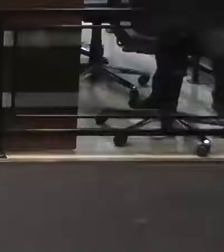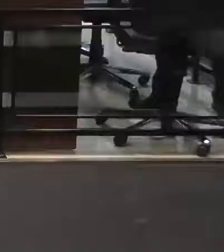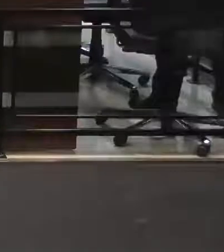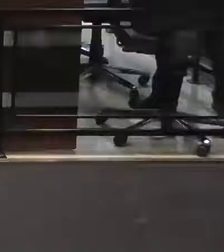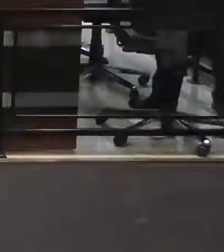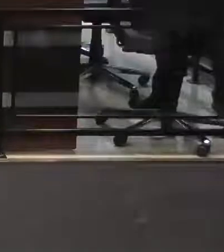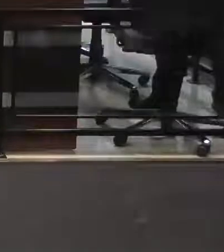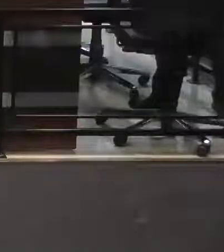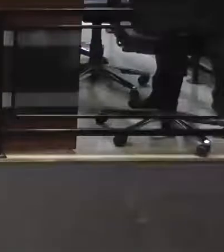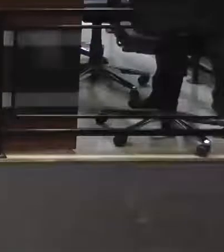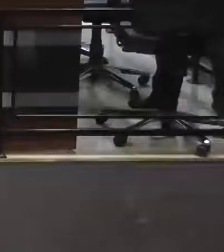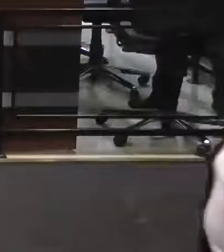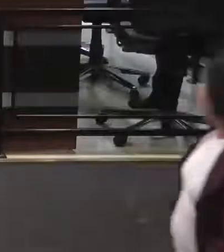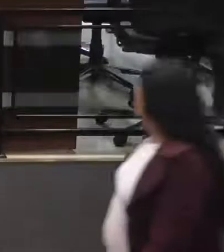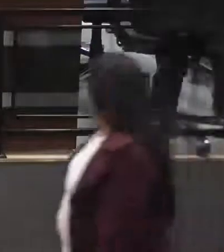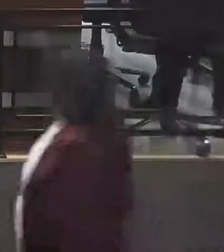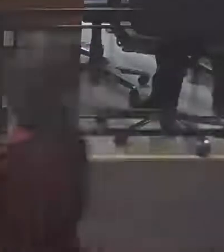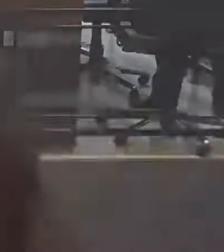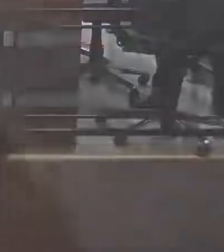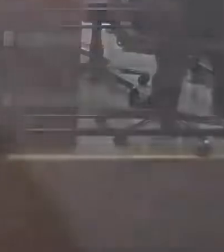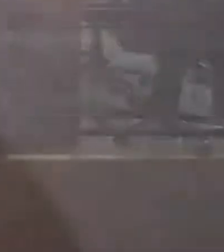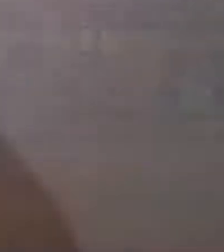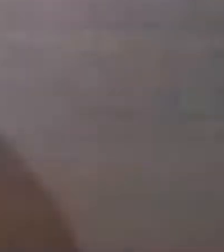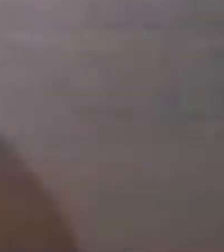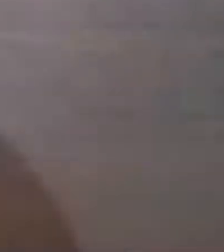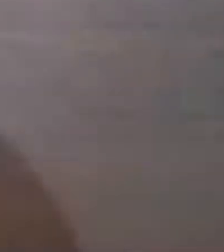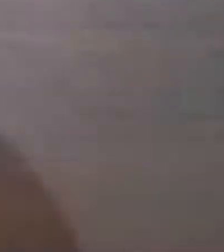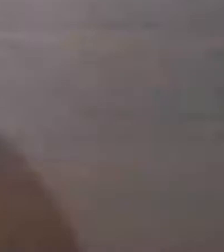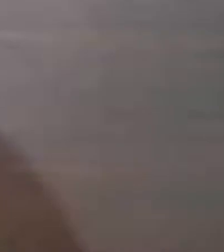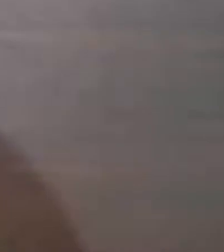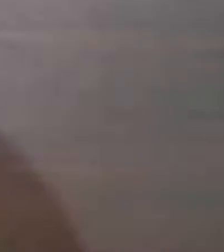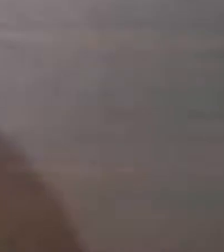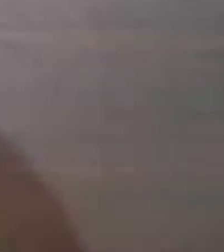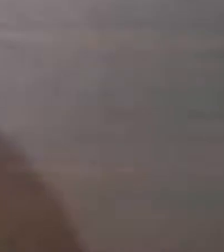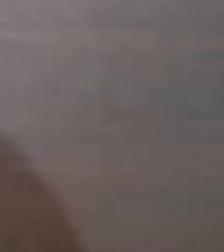Mateus, do 43 ao 48.